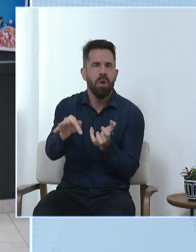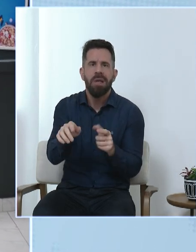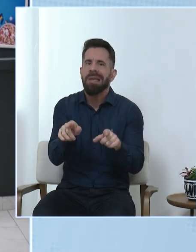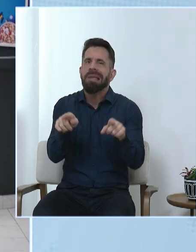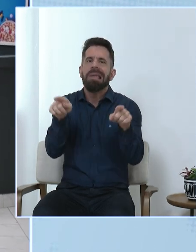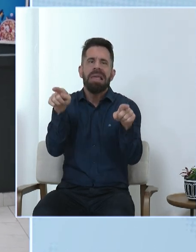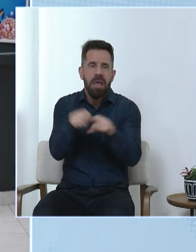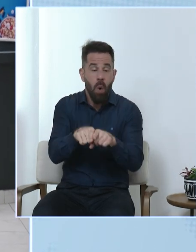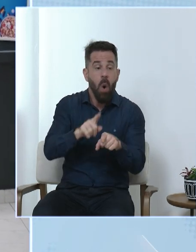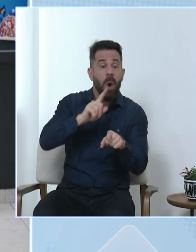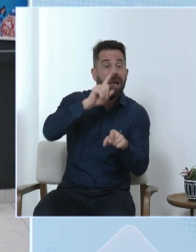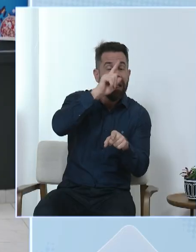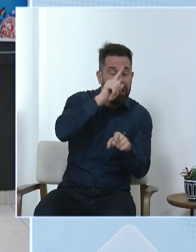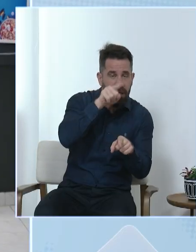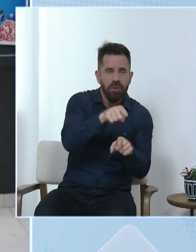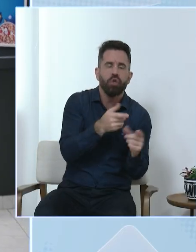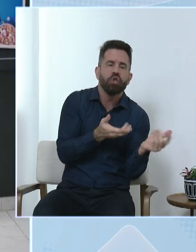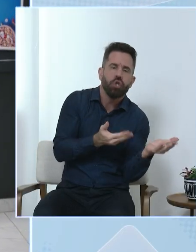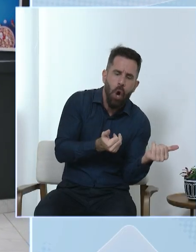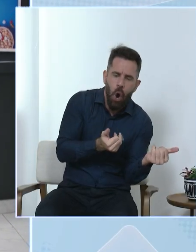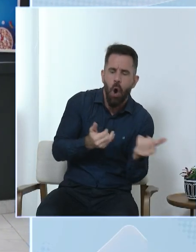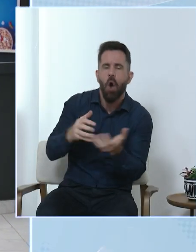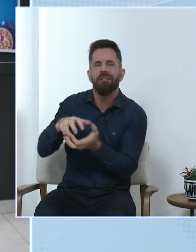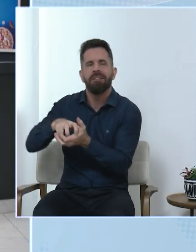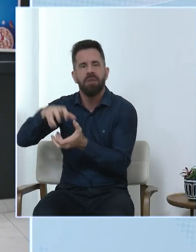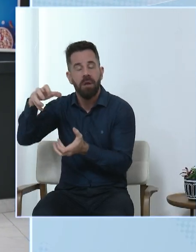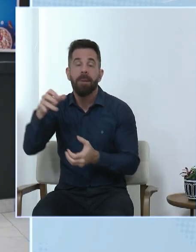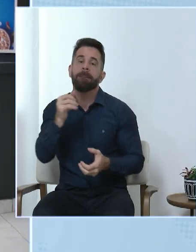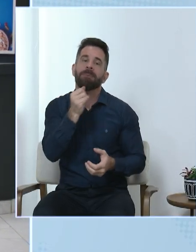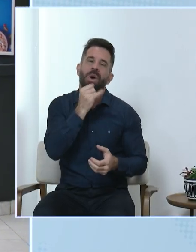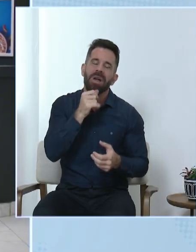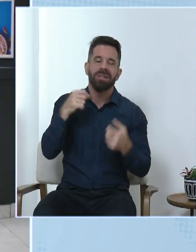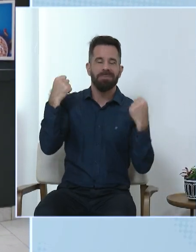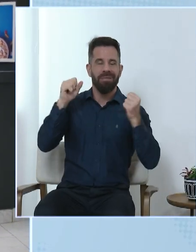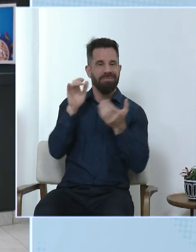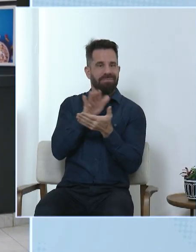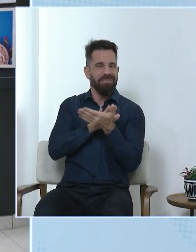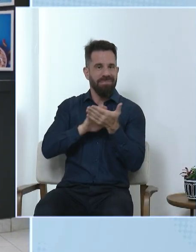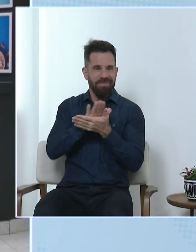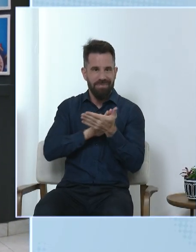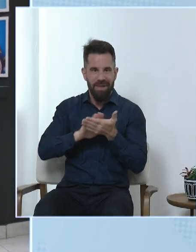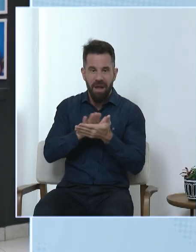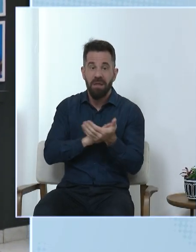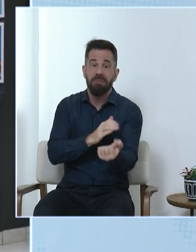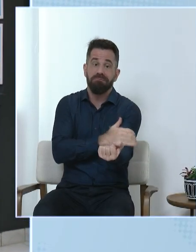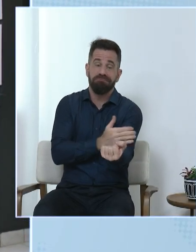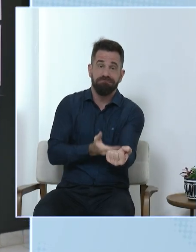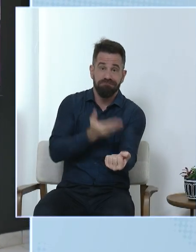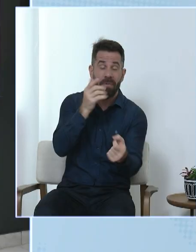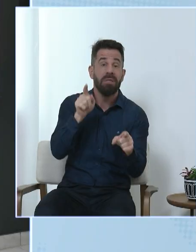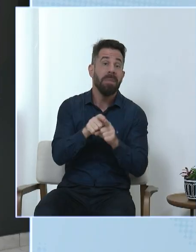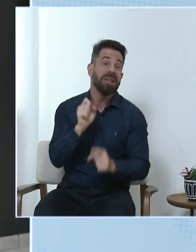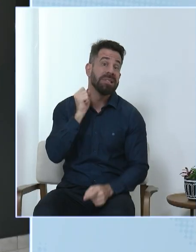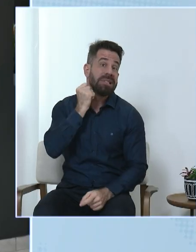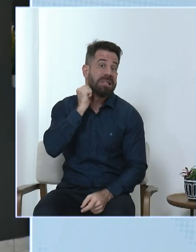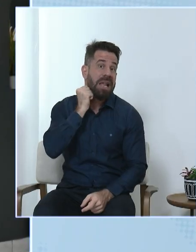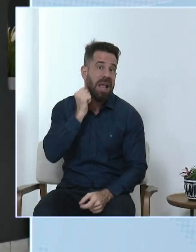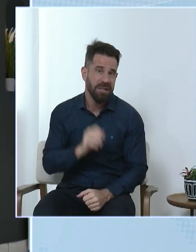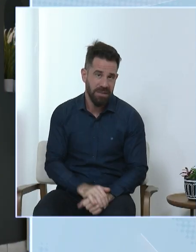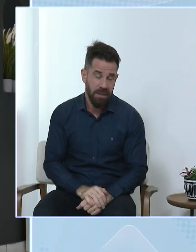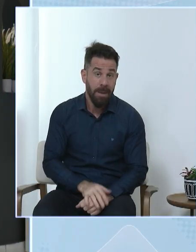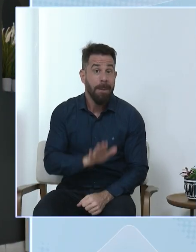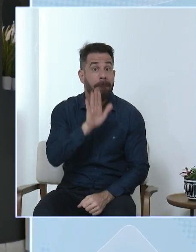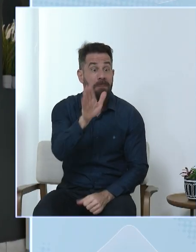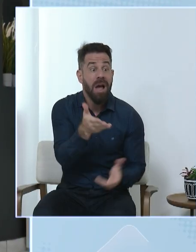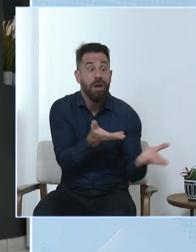pessoas jovens e para os mais velhos: sedentarismo, hipertensão e estresse. Mas no caso dos jovens, existem alguns hábitos